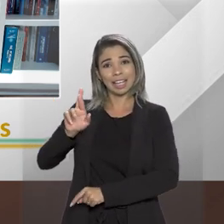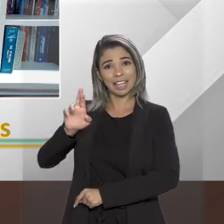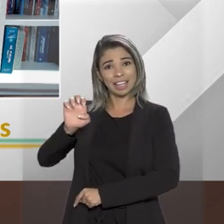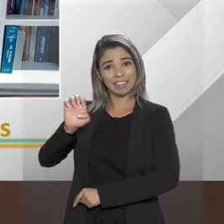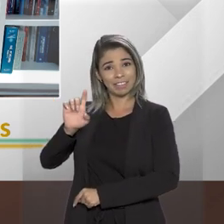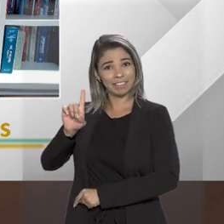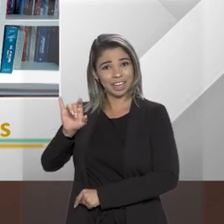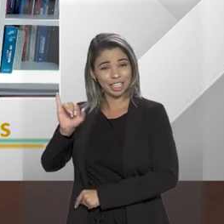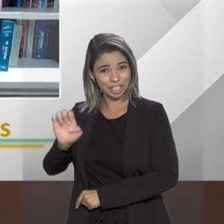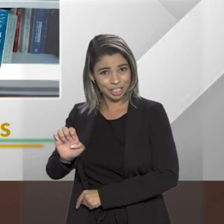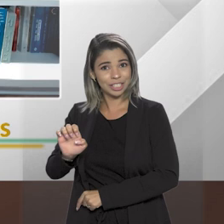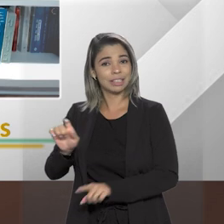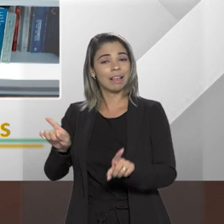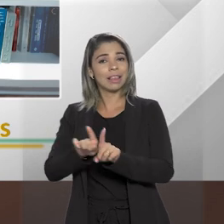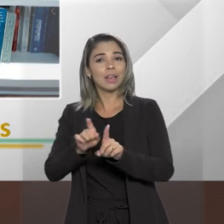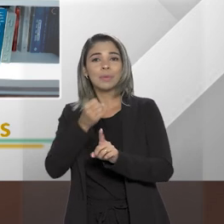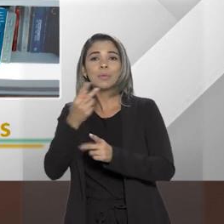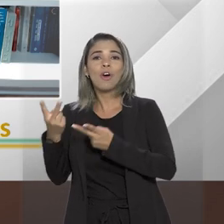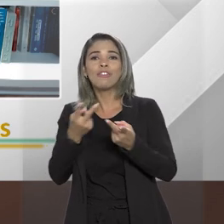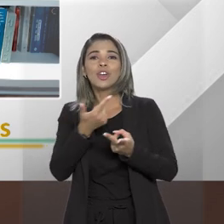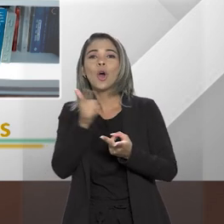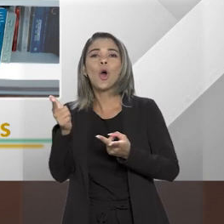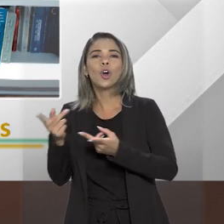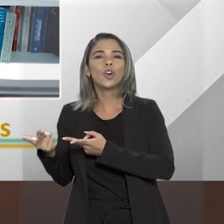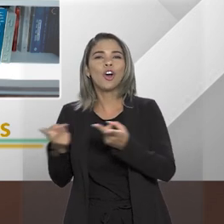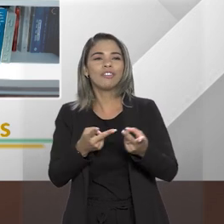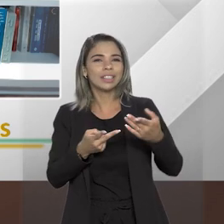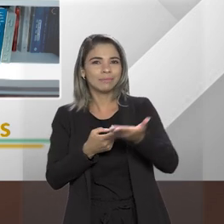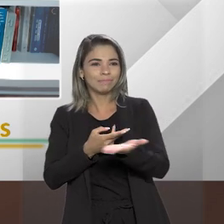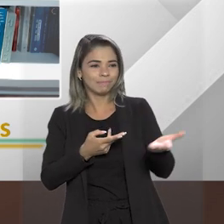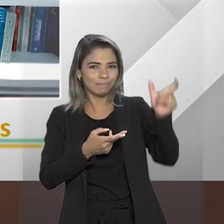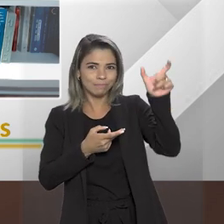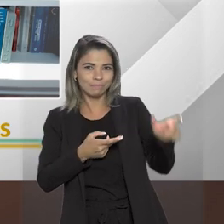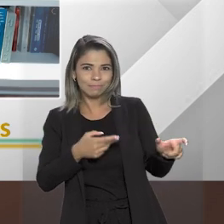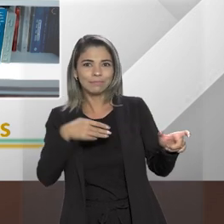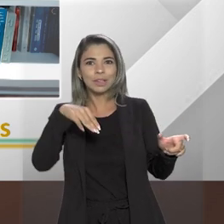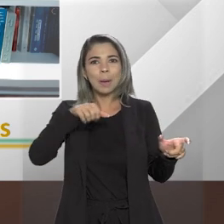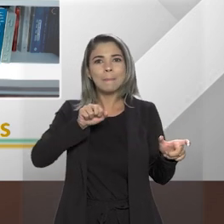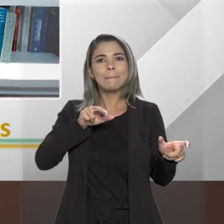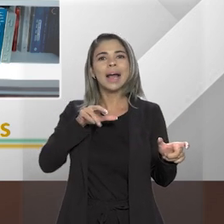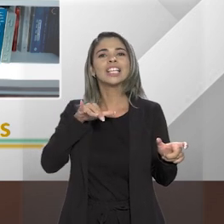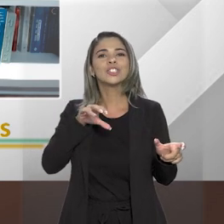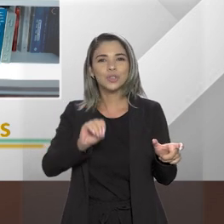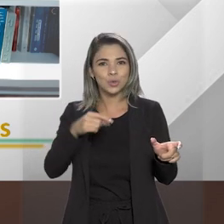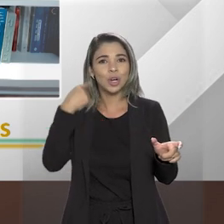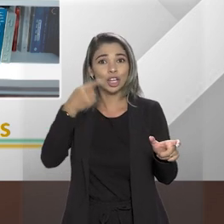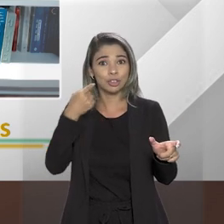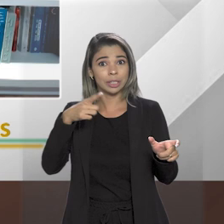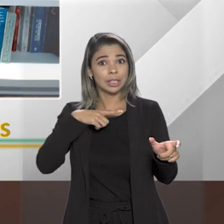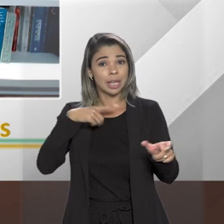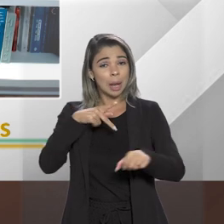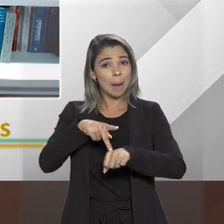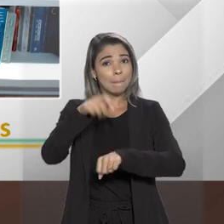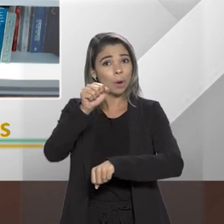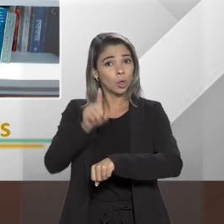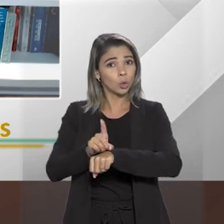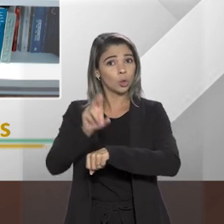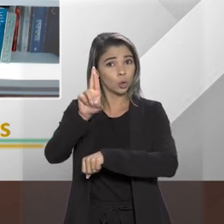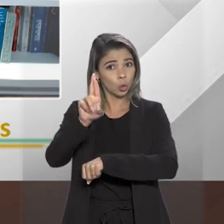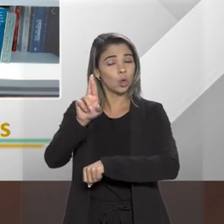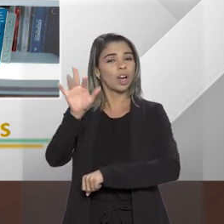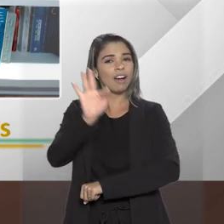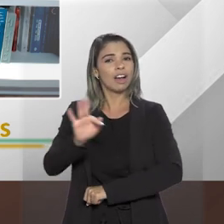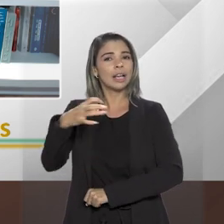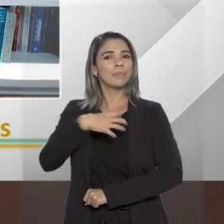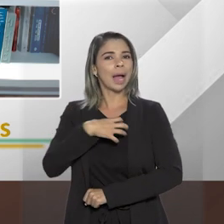dou boas-vindas ao nosso outro convidado, o advogado Márcio Faria. Ele é pós-doutor pela Universidade Federal da Bahia, professor